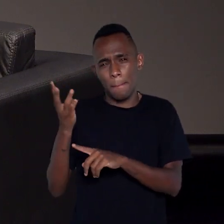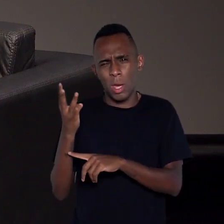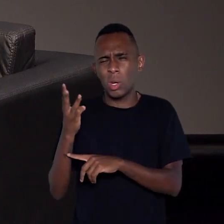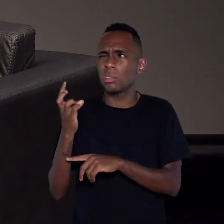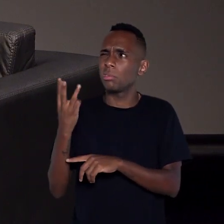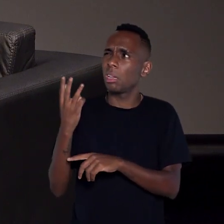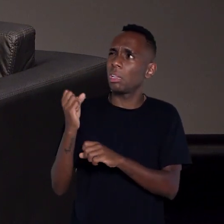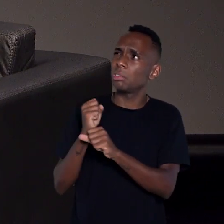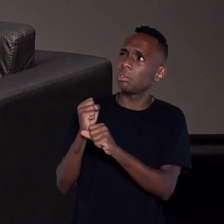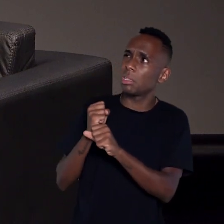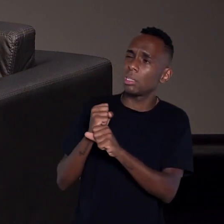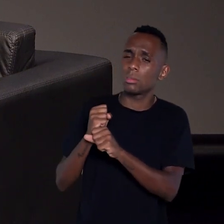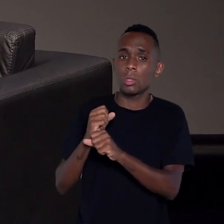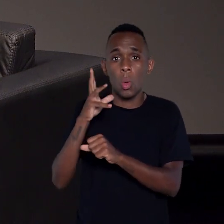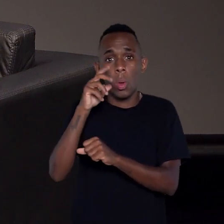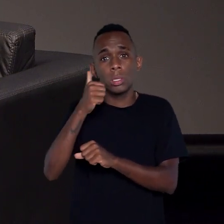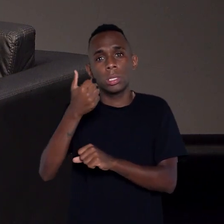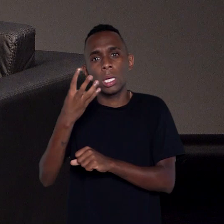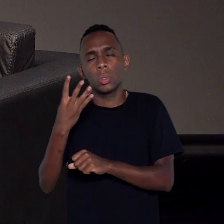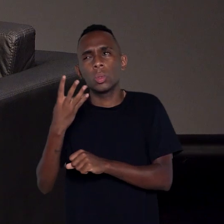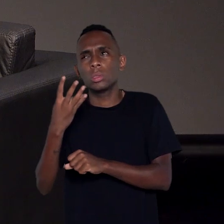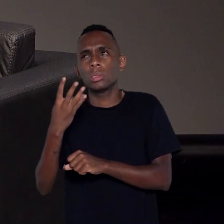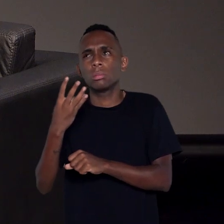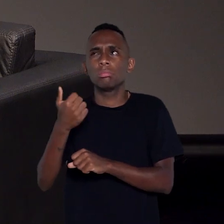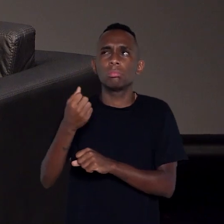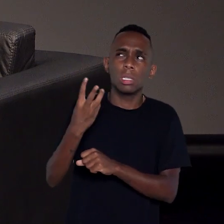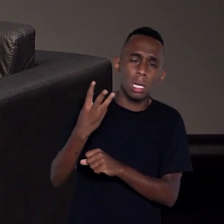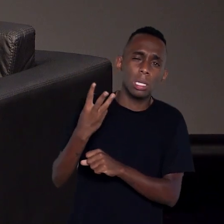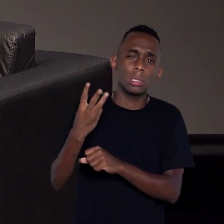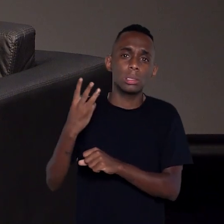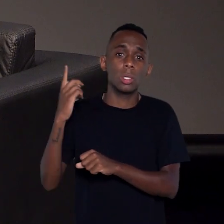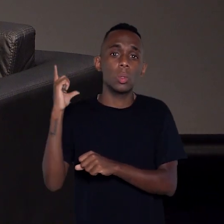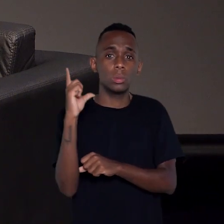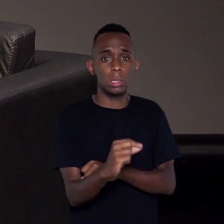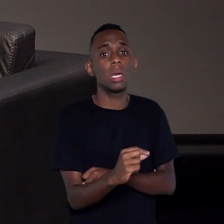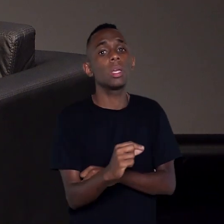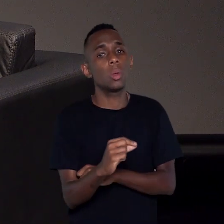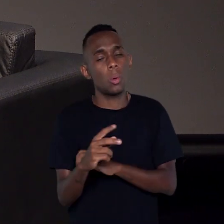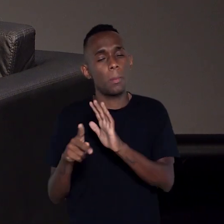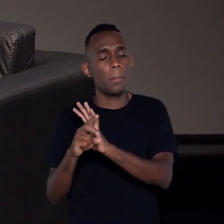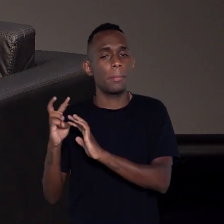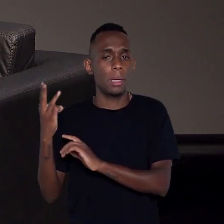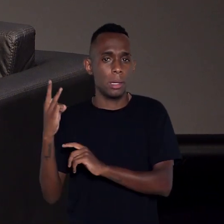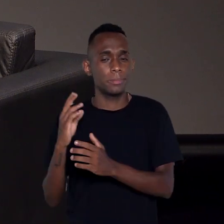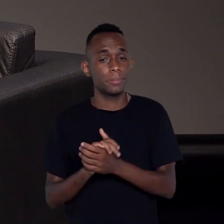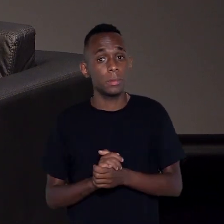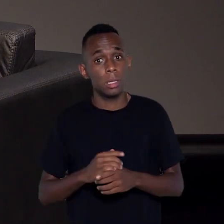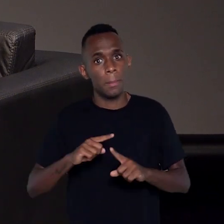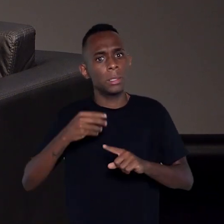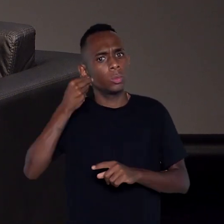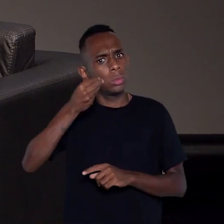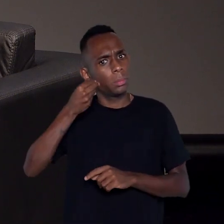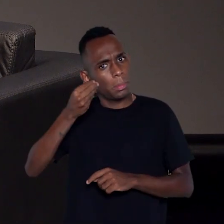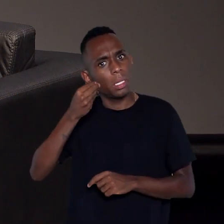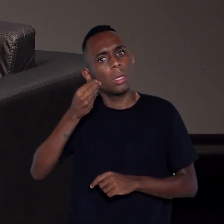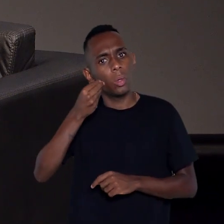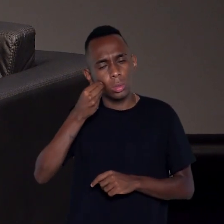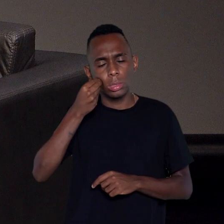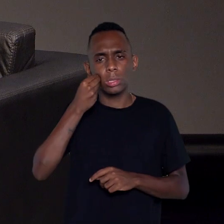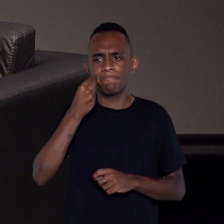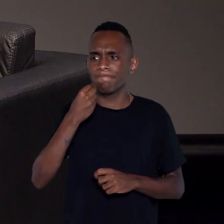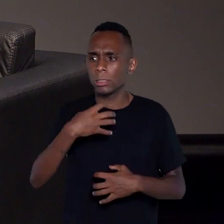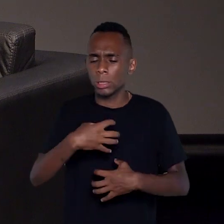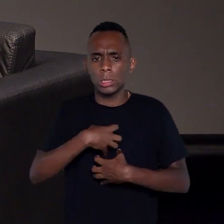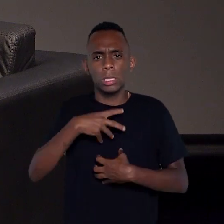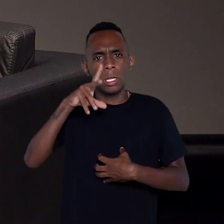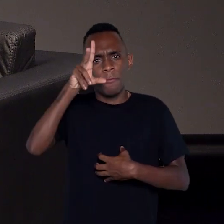E faz, acho que 14 anos que eu saí... Não, 13 anos que eu saí do Maranhão. Mas foi uma experiência